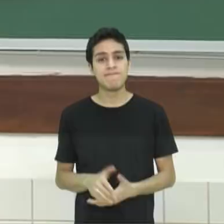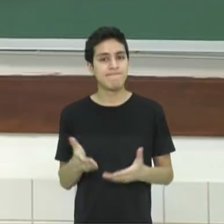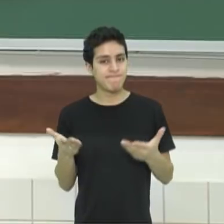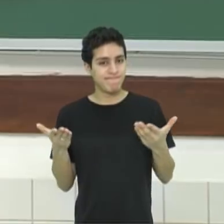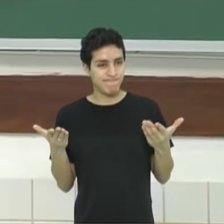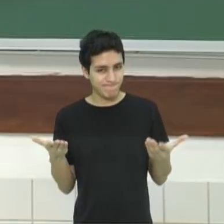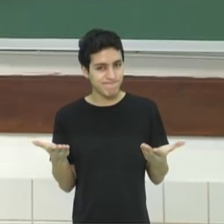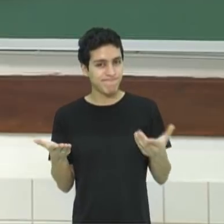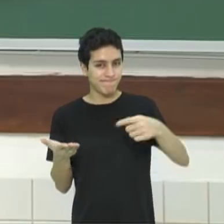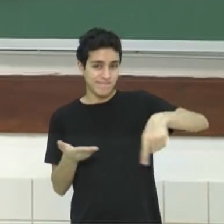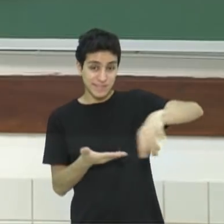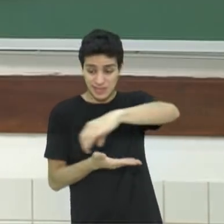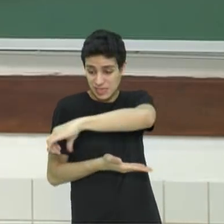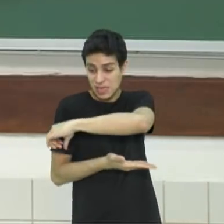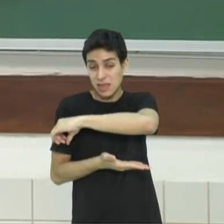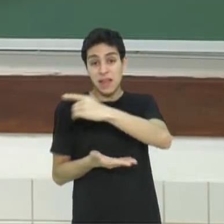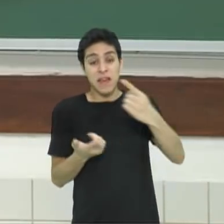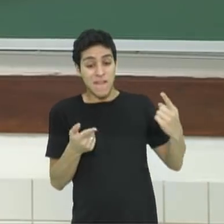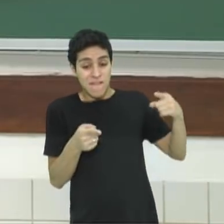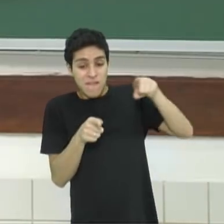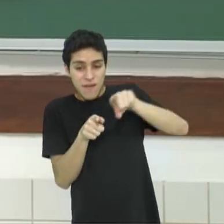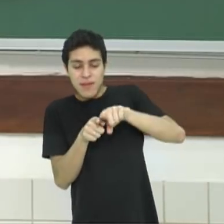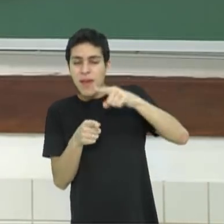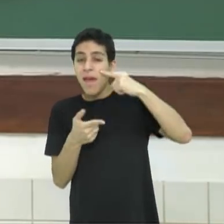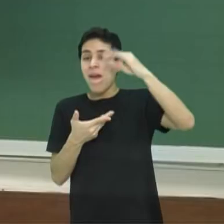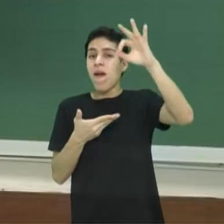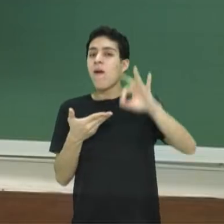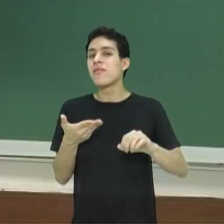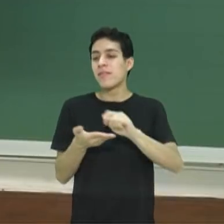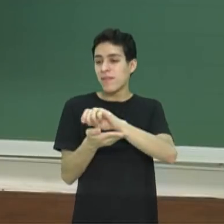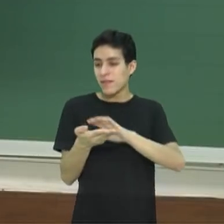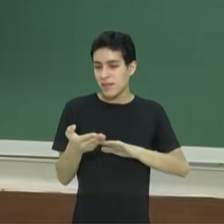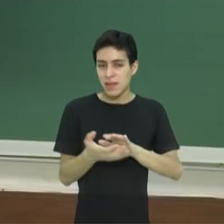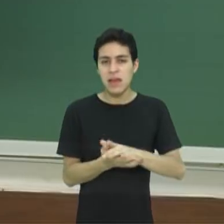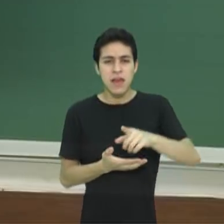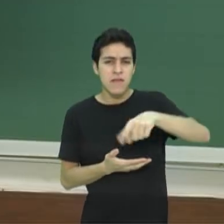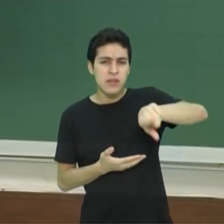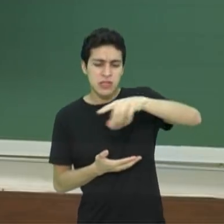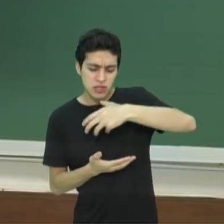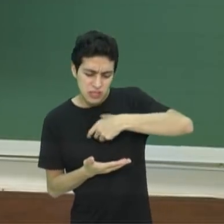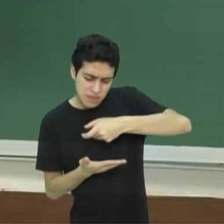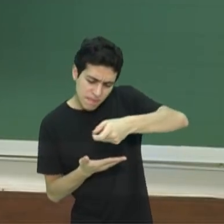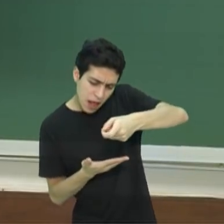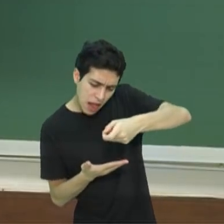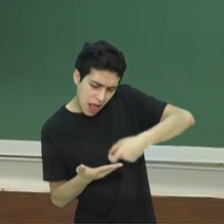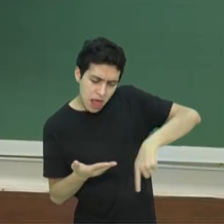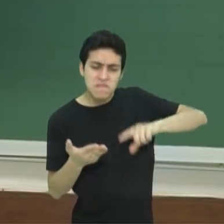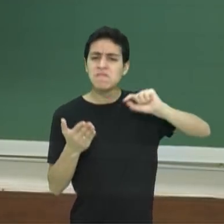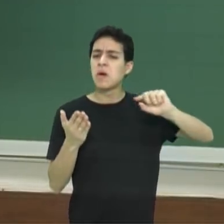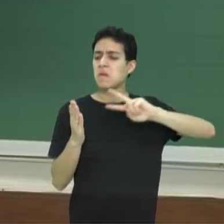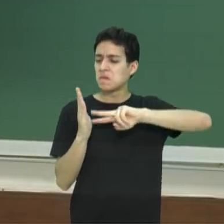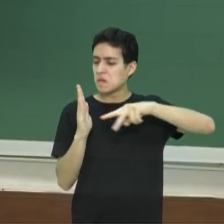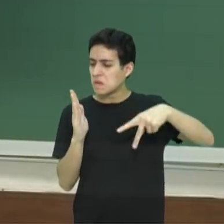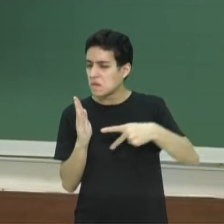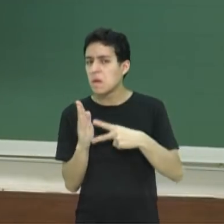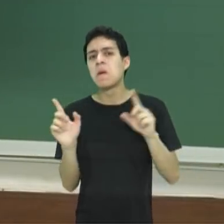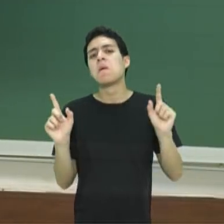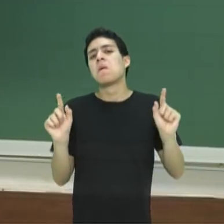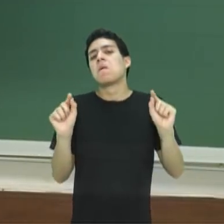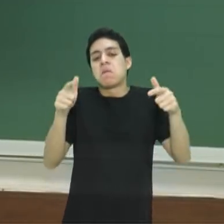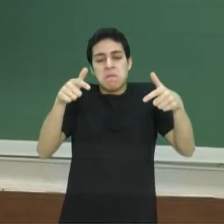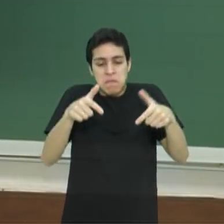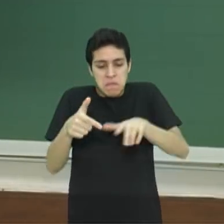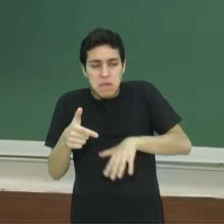E aí, nono ano, estamos de volta, vamos à correção do nosso exercício. Escreva com suas palavras aí o que foi sobre o